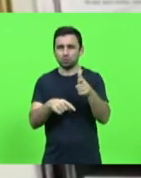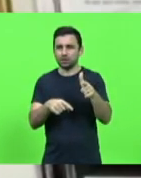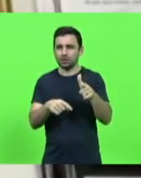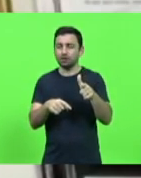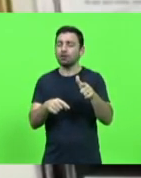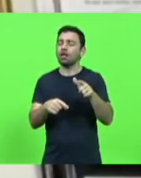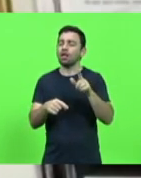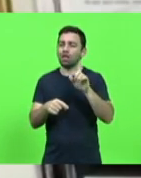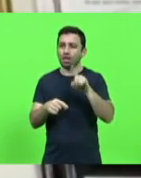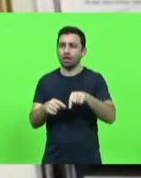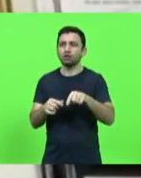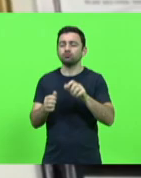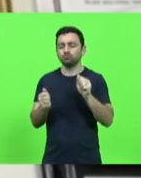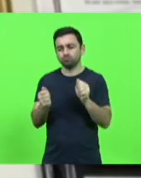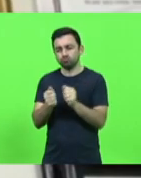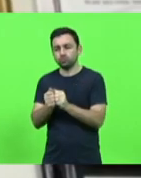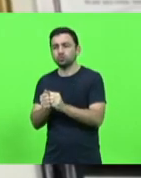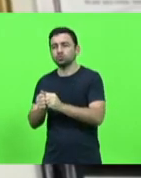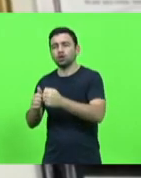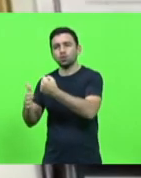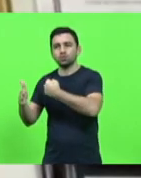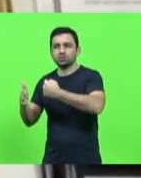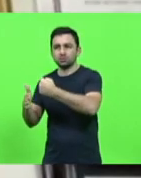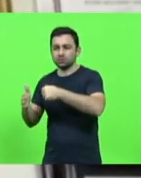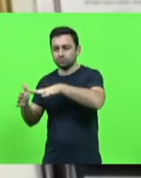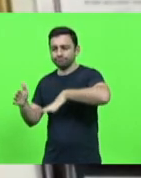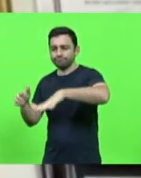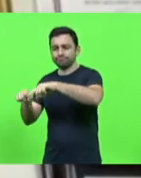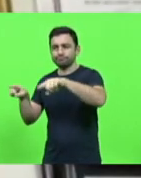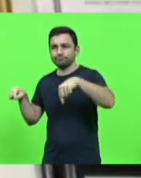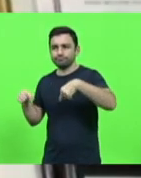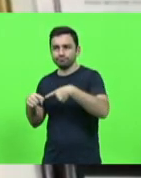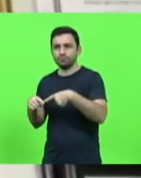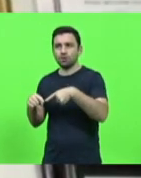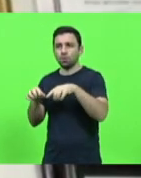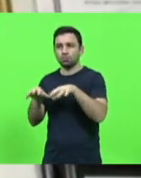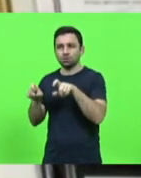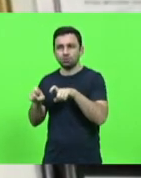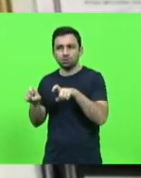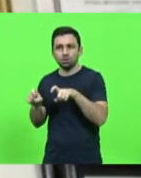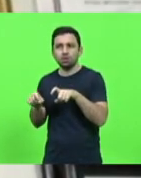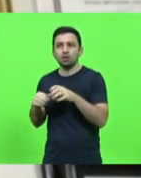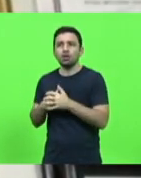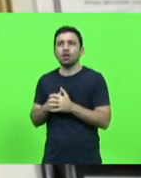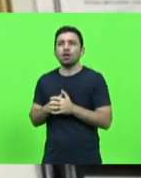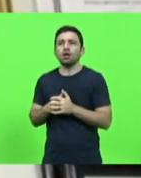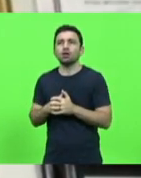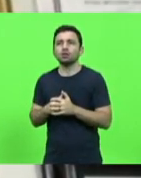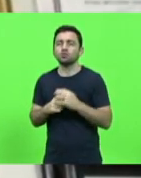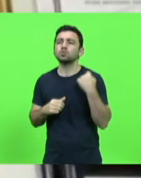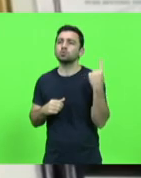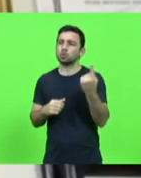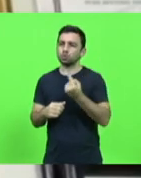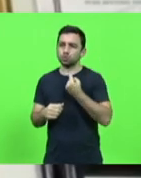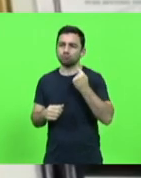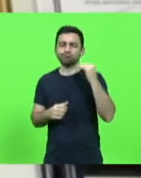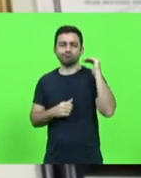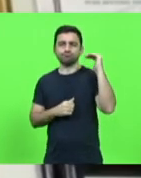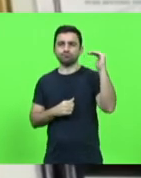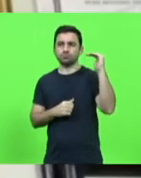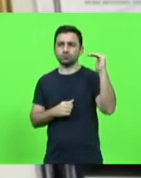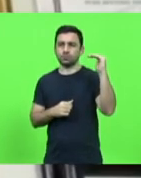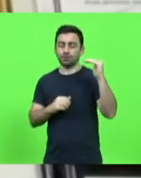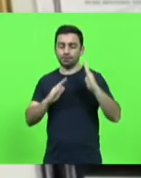na Copa e era voltado de uma forma com que nós, adultos, em